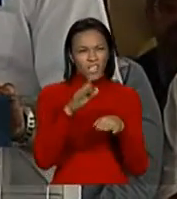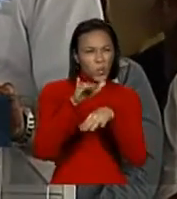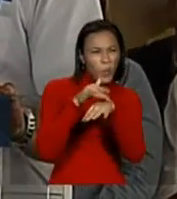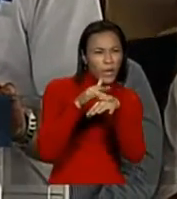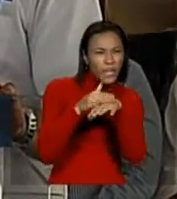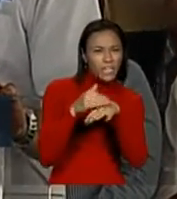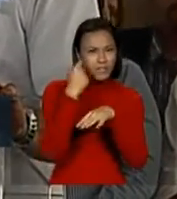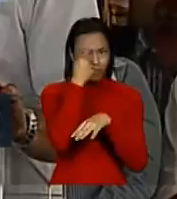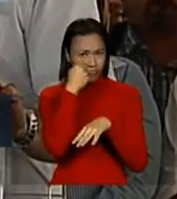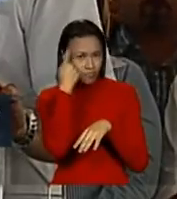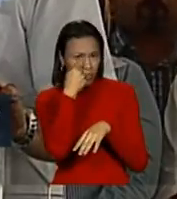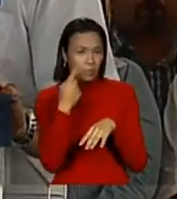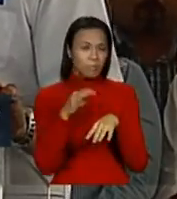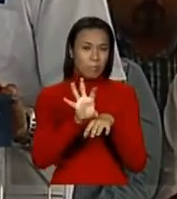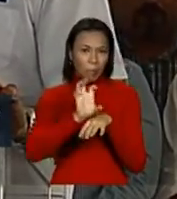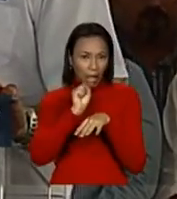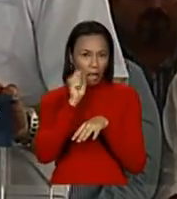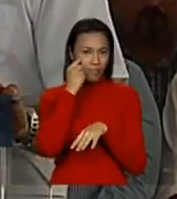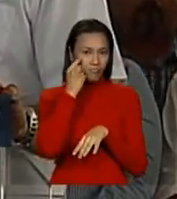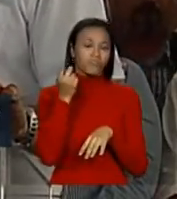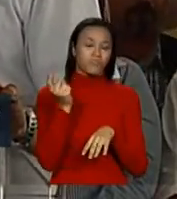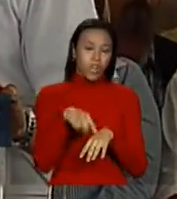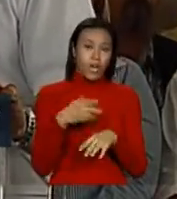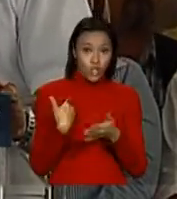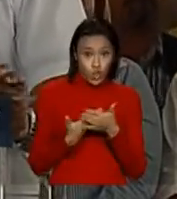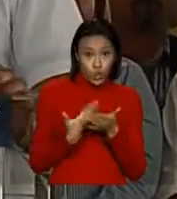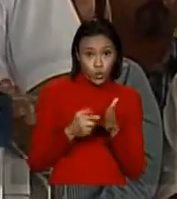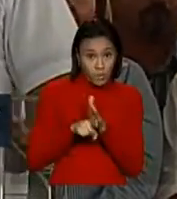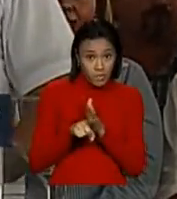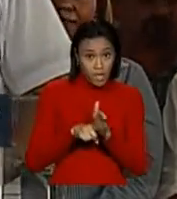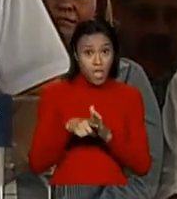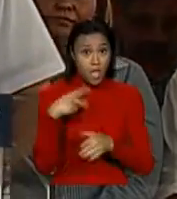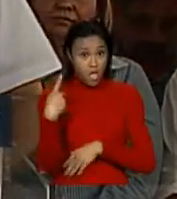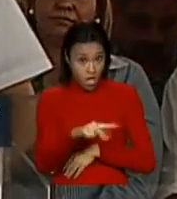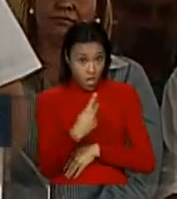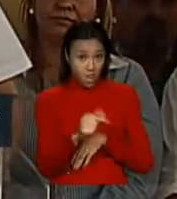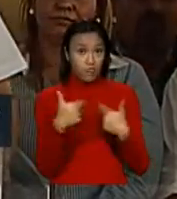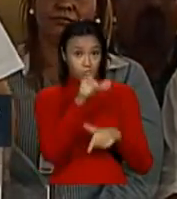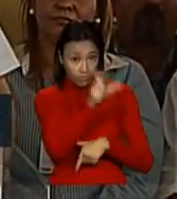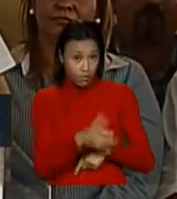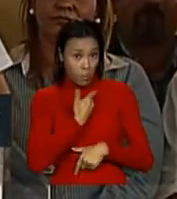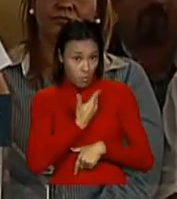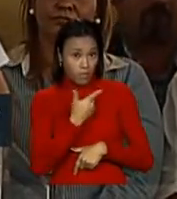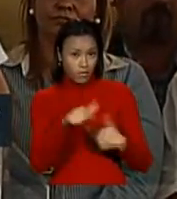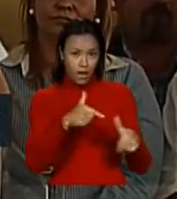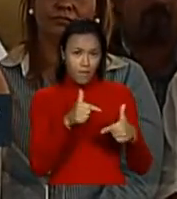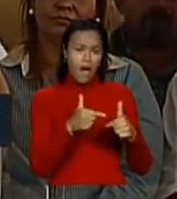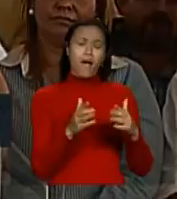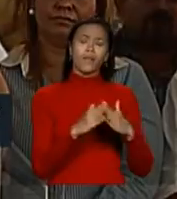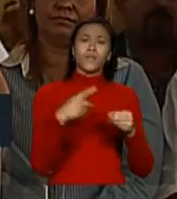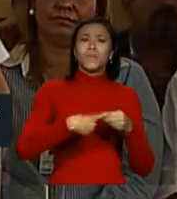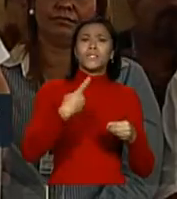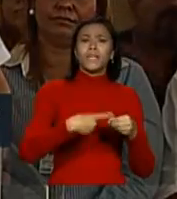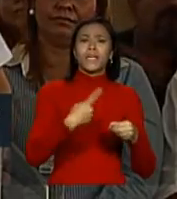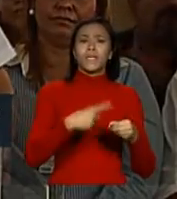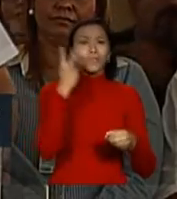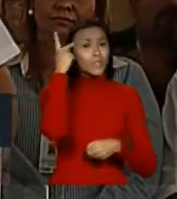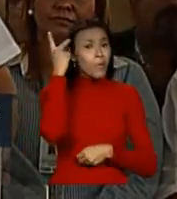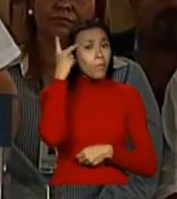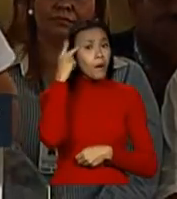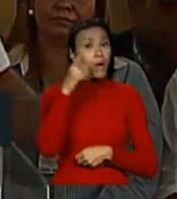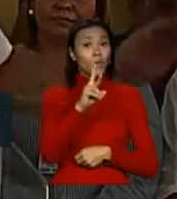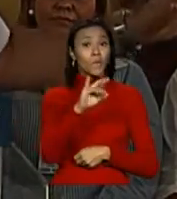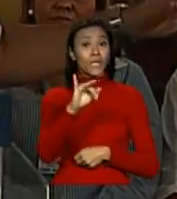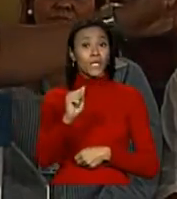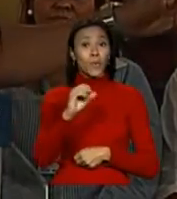são chamadas doenças infecciosas Ele trabalha num consultório privado lá no município do interior de São Paulo Rio Claro